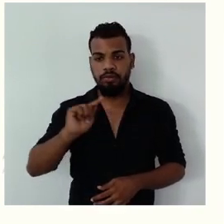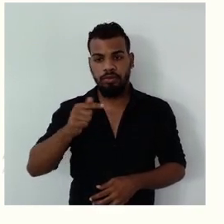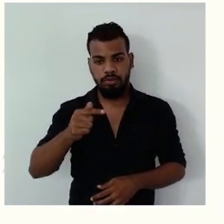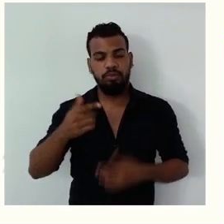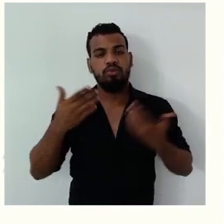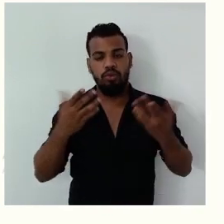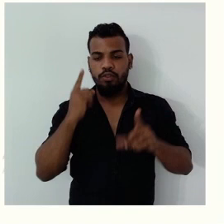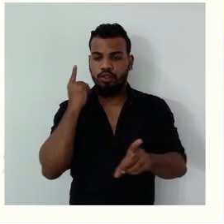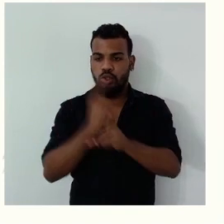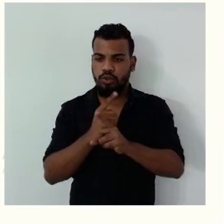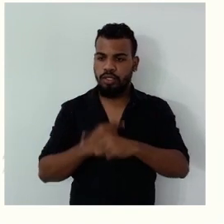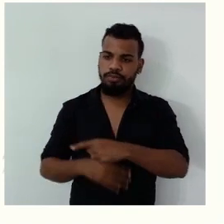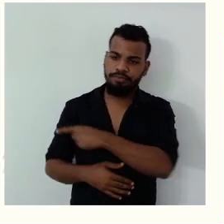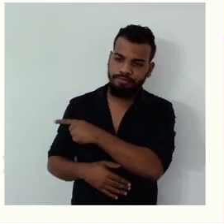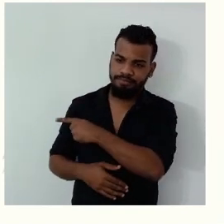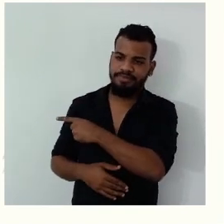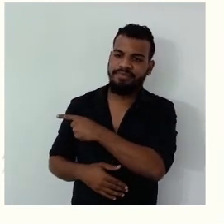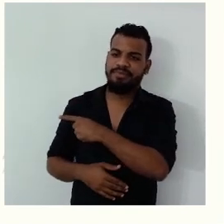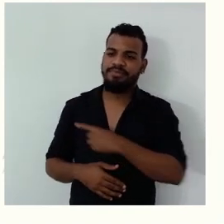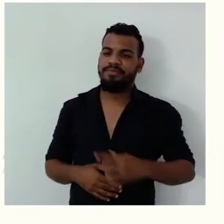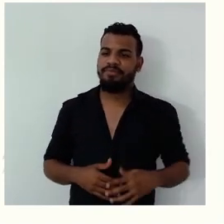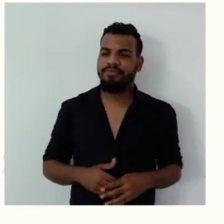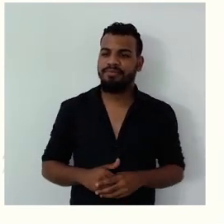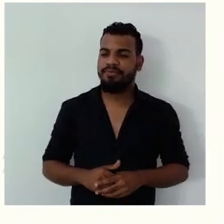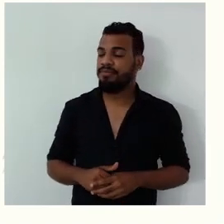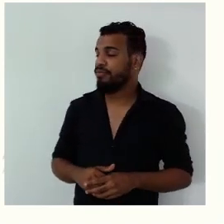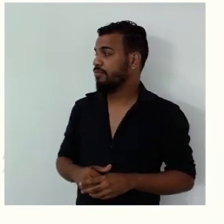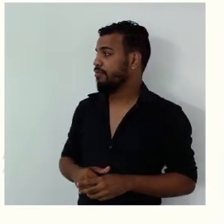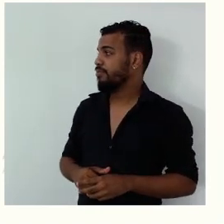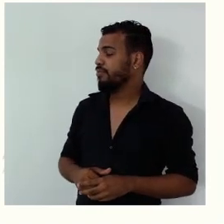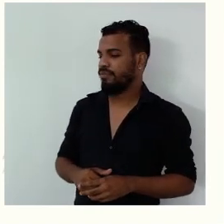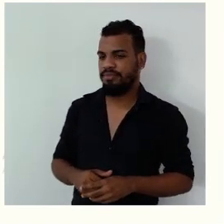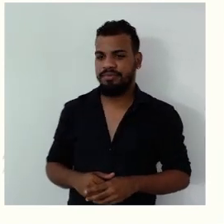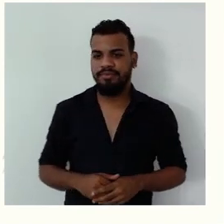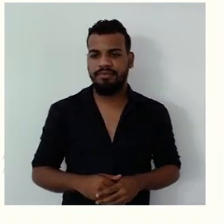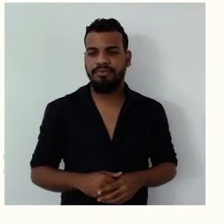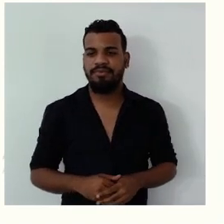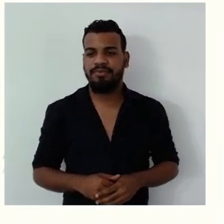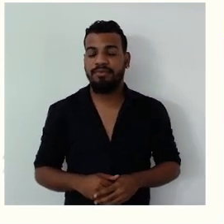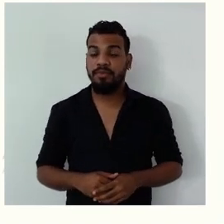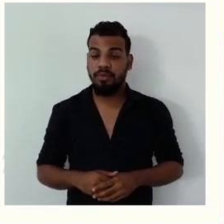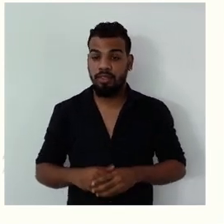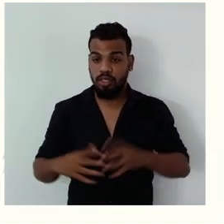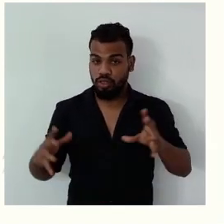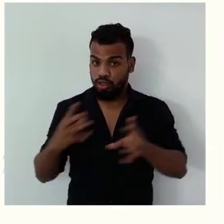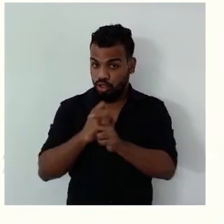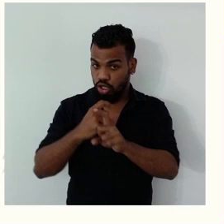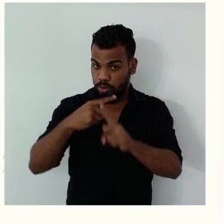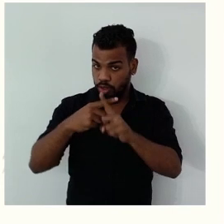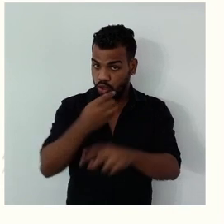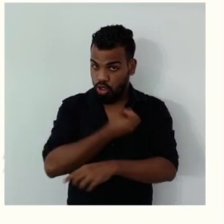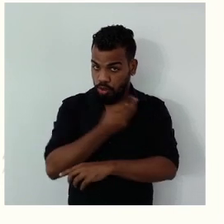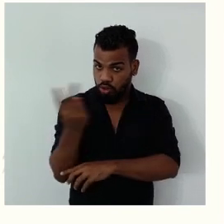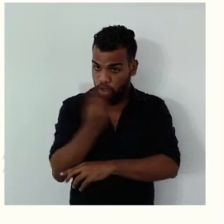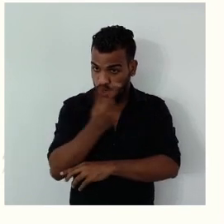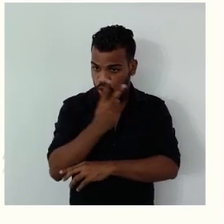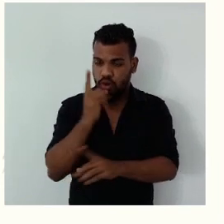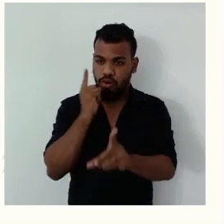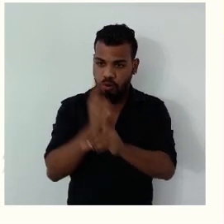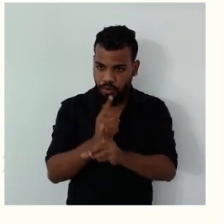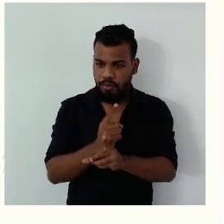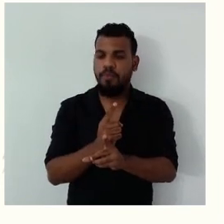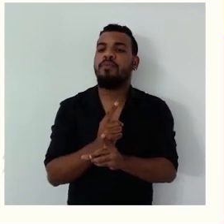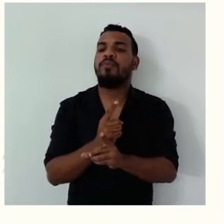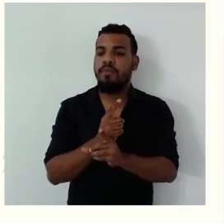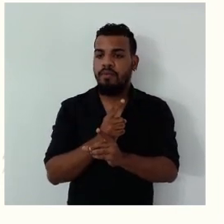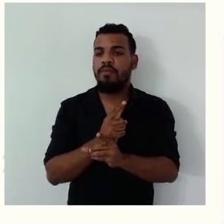você encontrou 5.600. Realizando a soma desses dois números que a gente encontrou, que equivale à